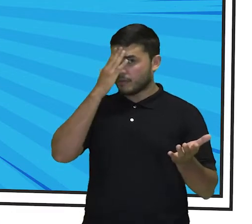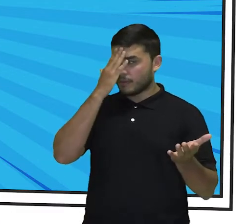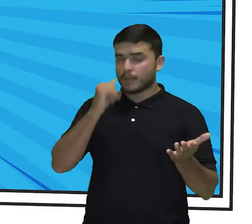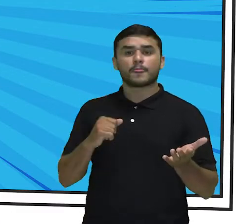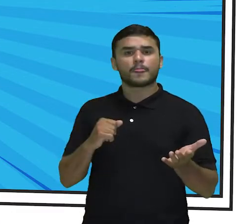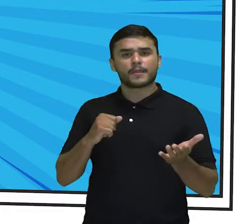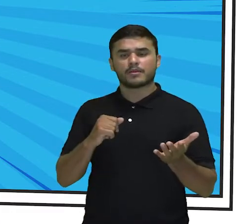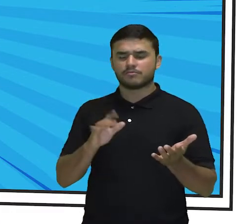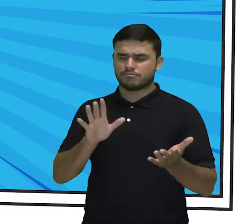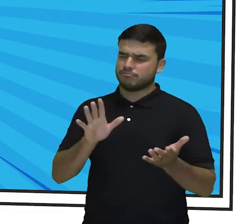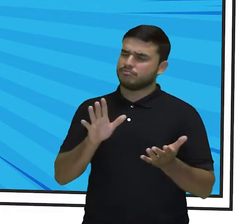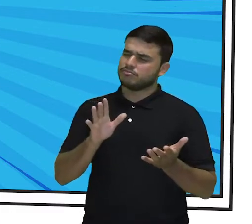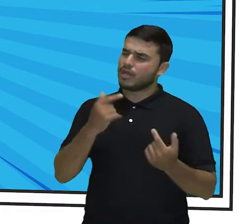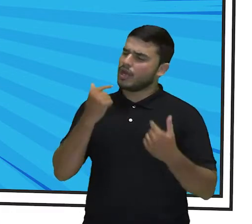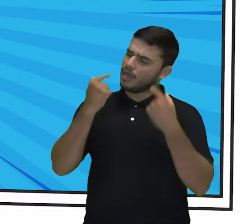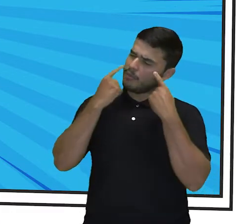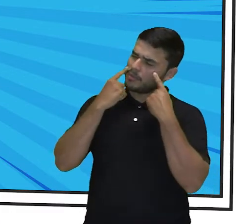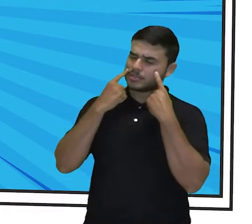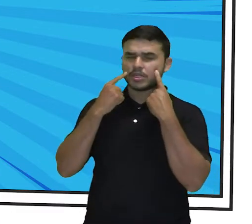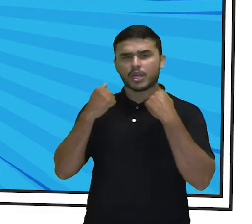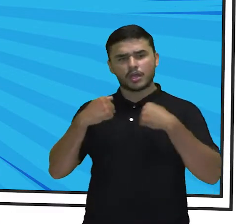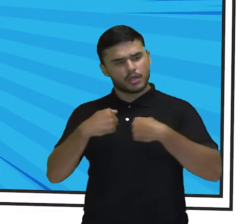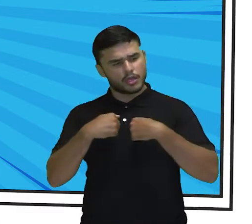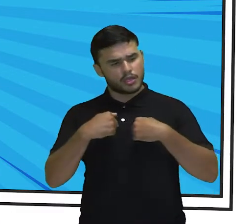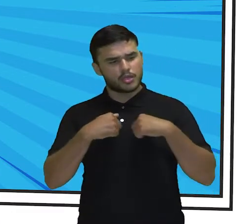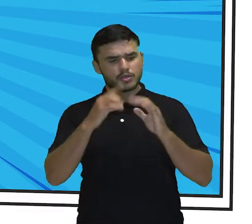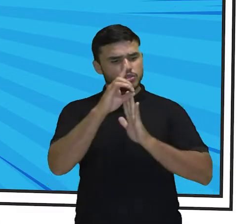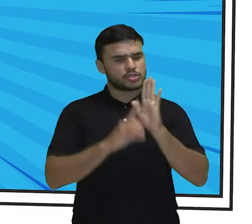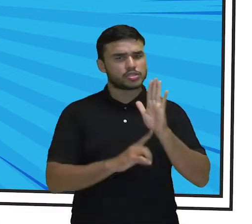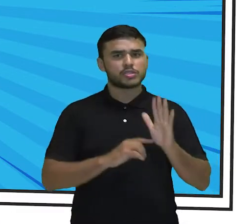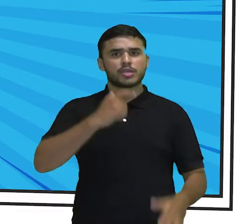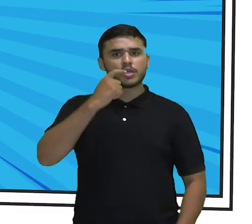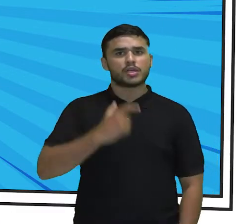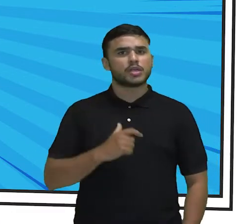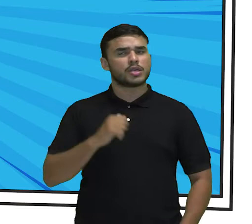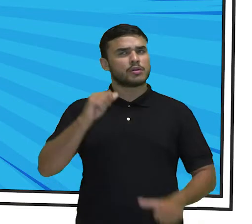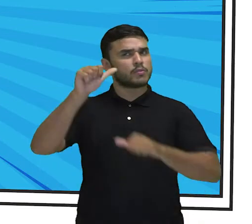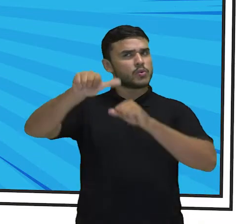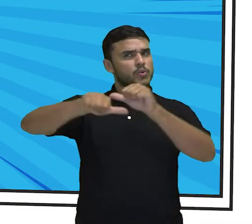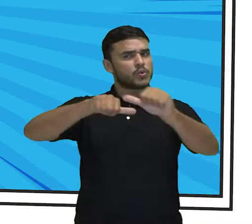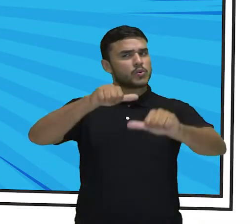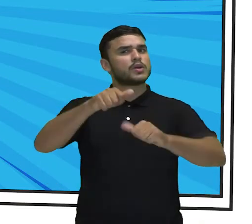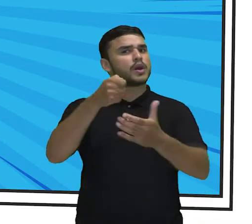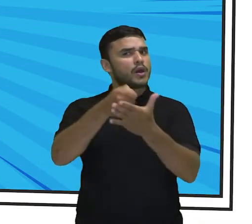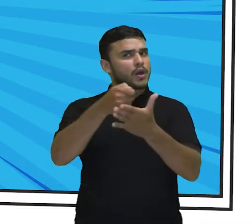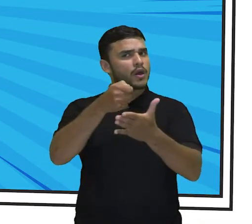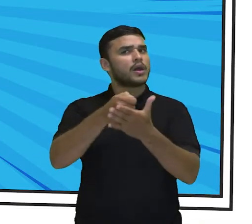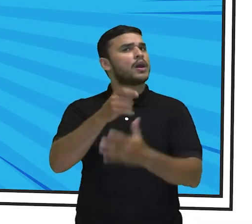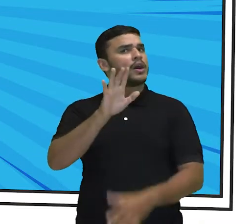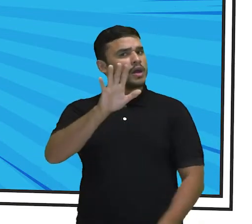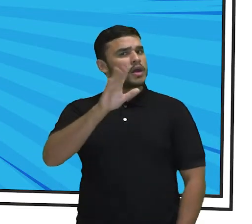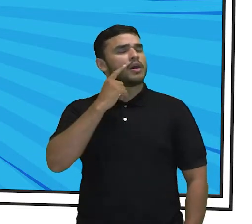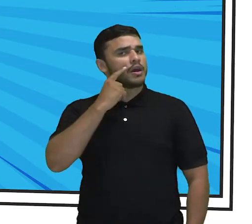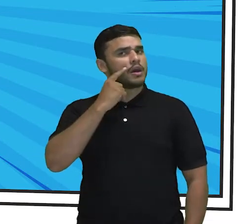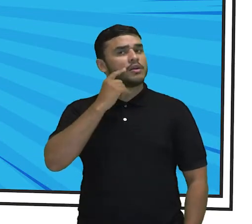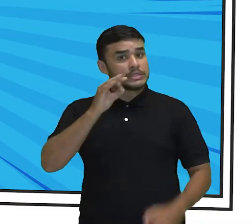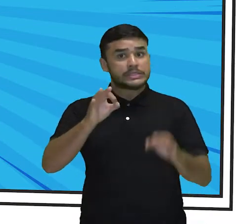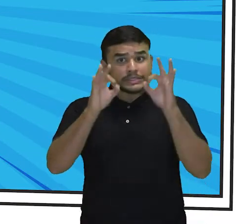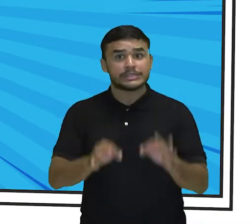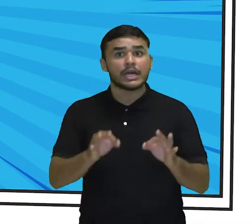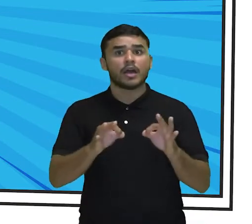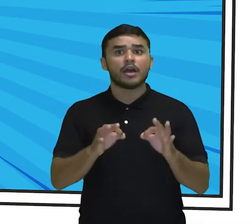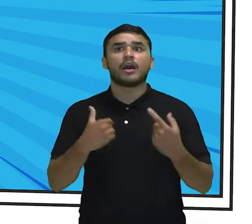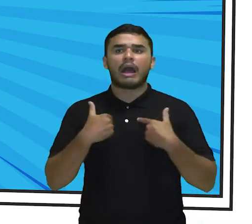estava começando a entender, através do processo renascentista, que algumas mudanças deveriam existir, agora ele teria certeza,